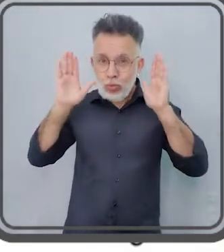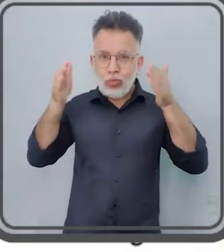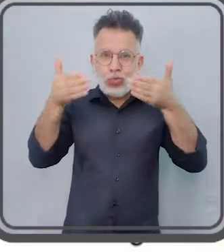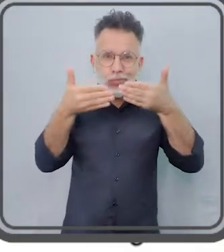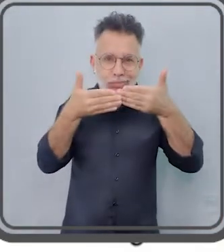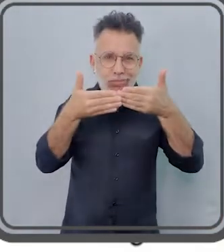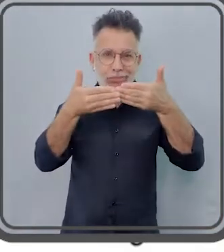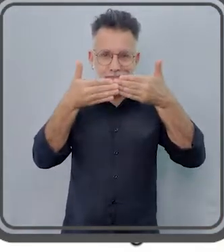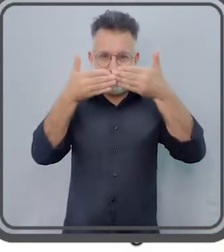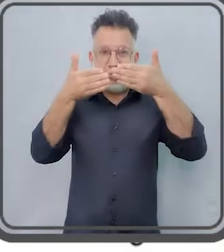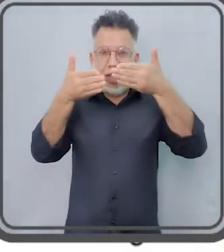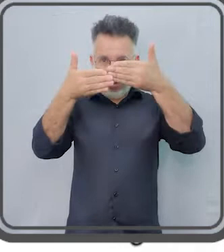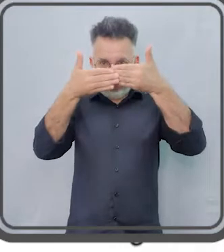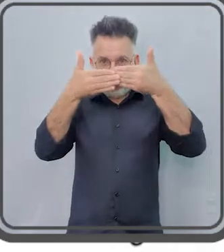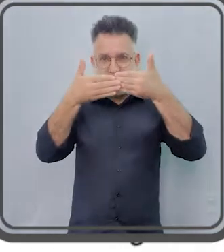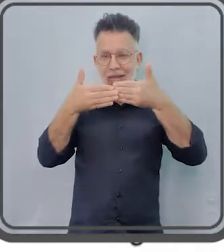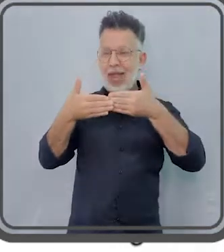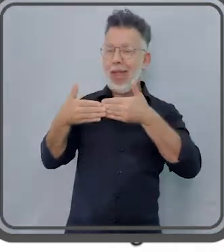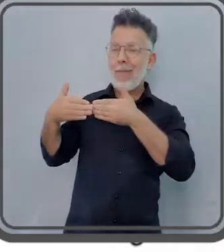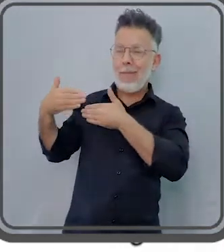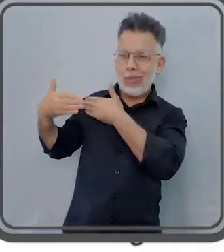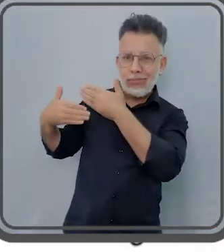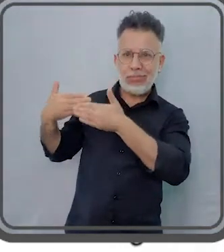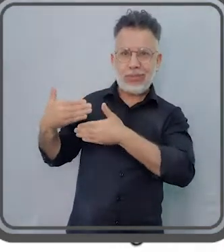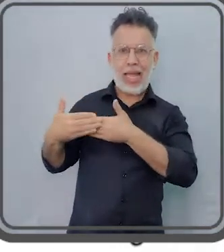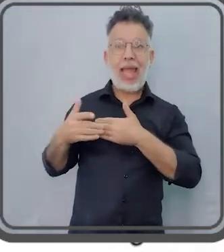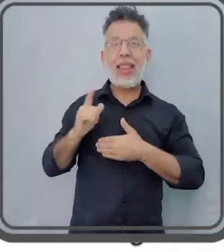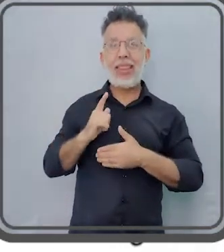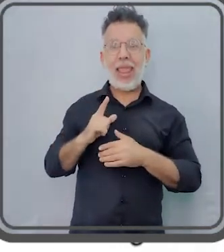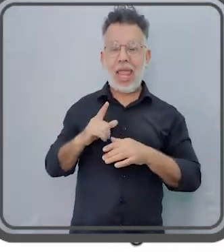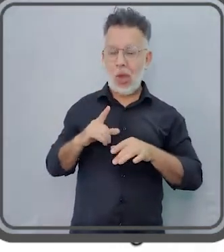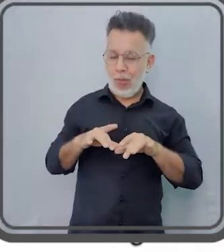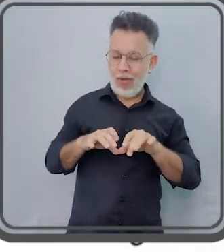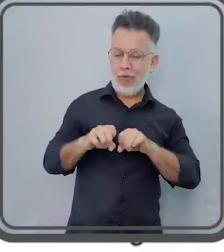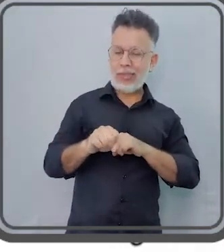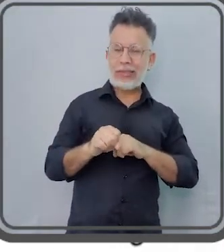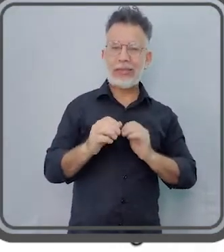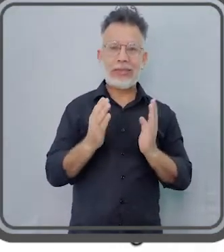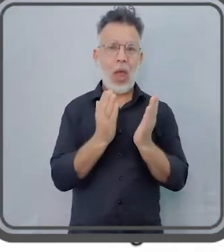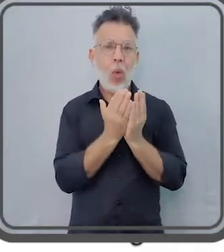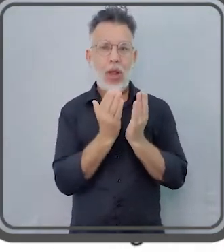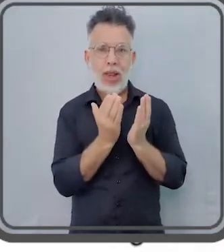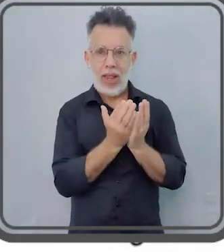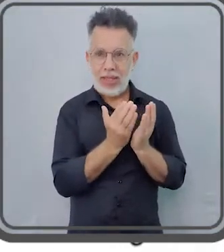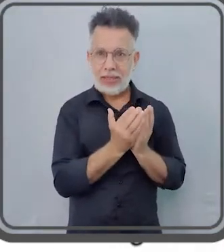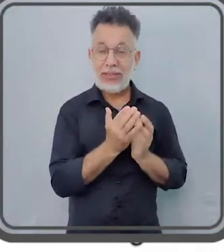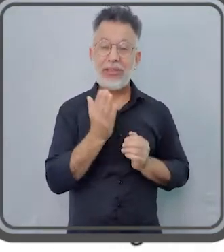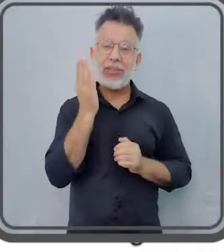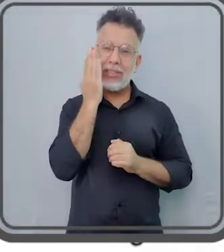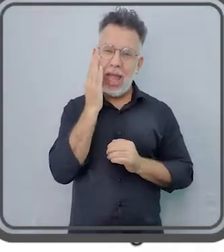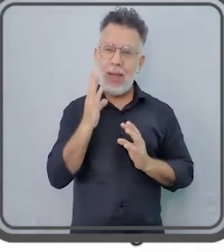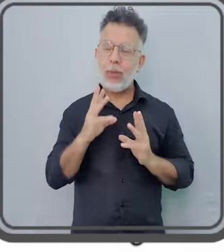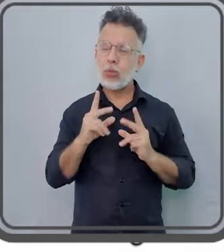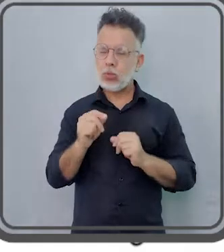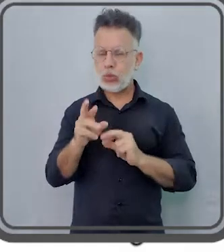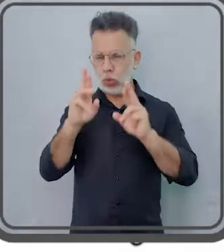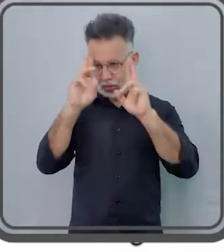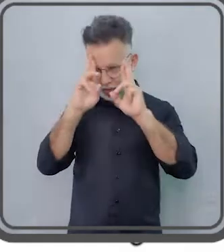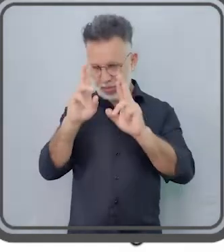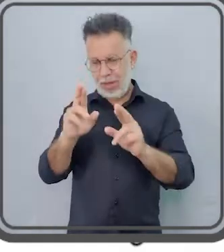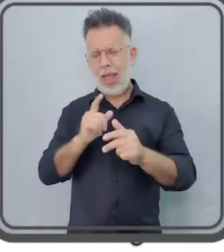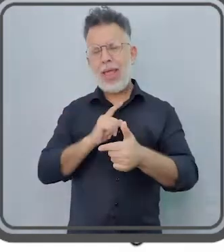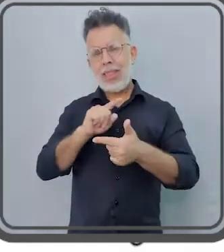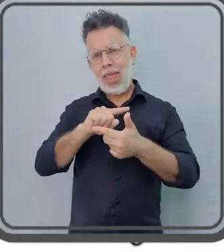com toda uma formação muito cristã, e a gente sabe que, com todo o respeito, né, a gente sabe que tem ainda vieses religiosos que permeiam